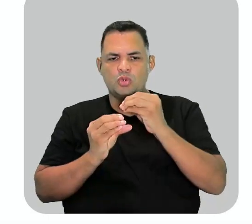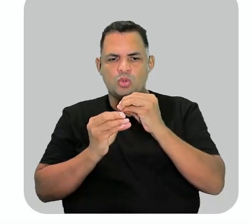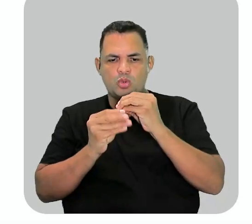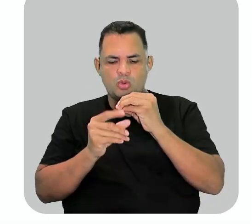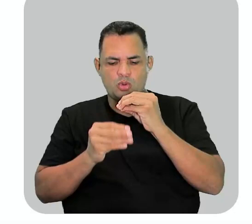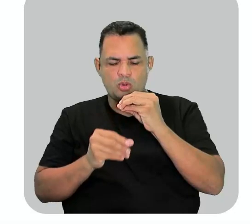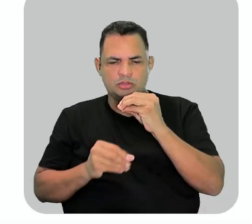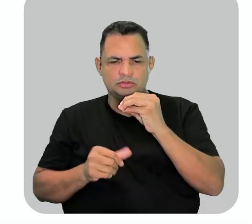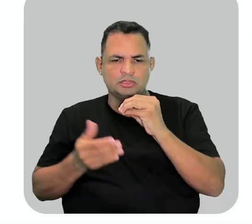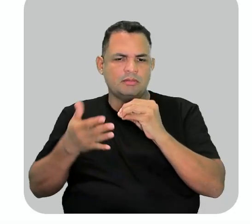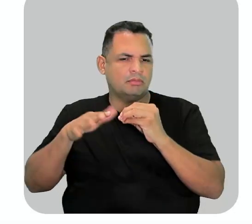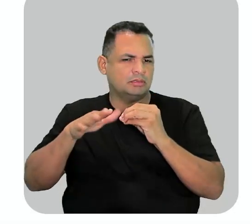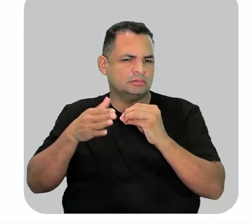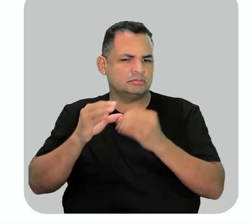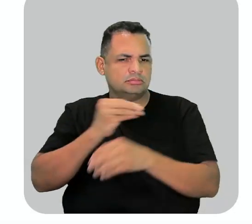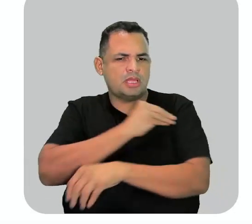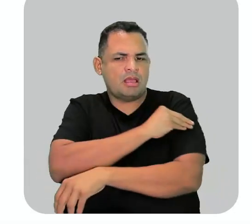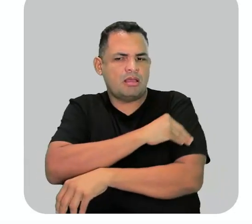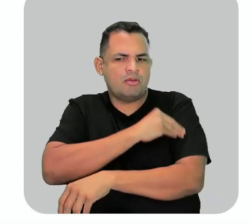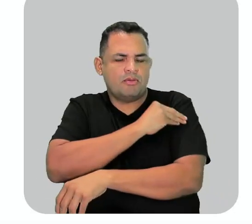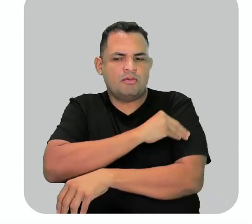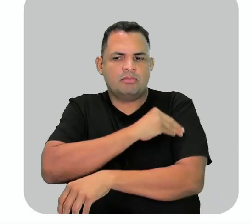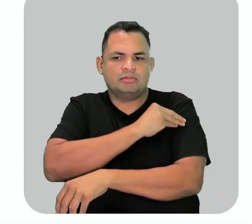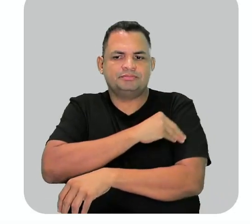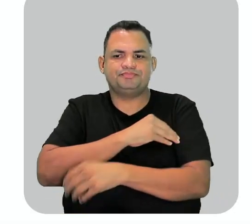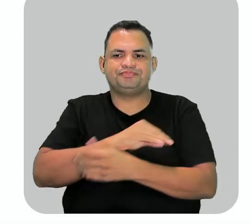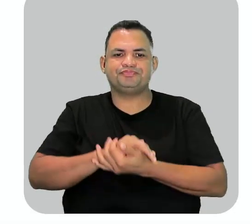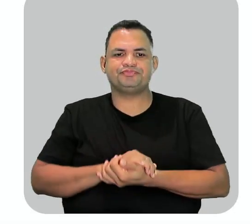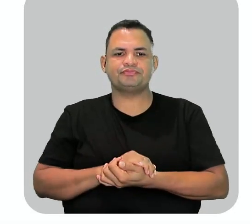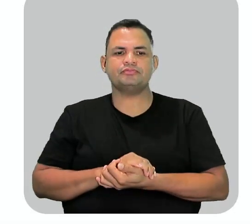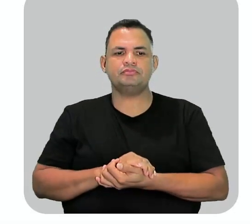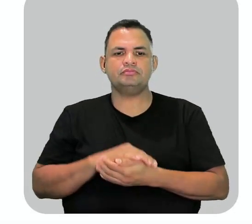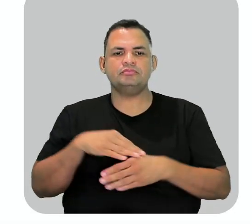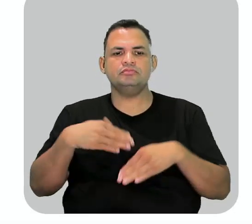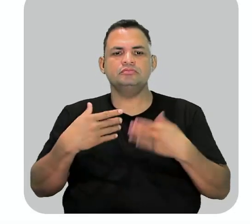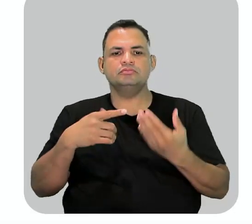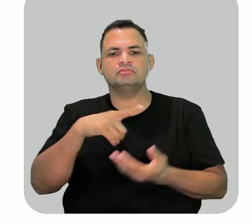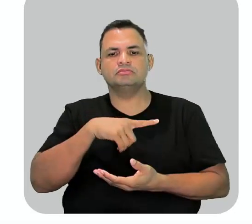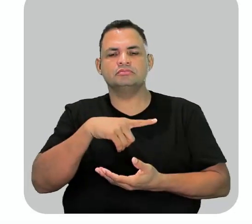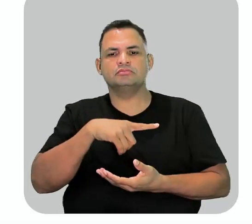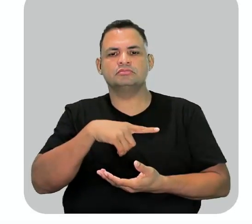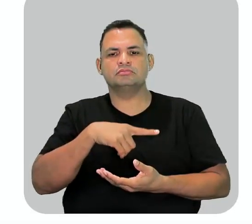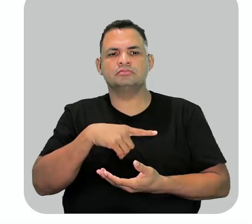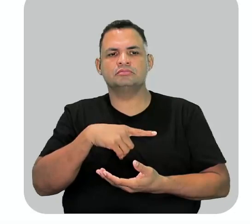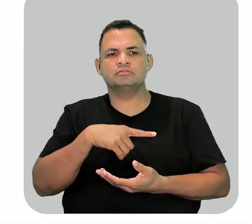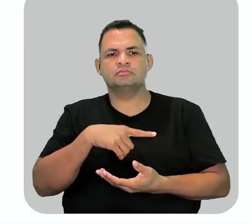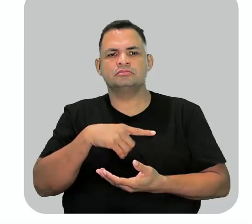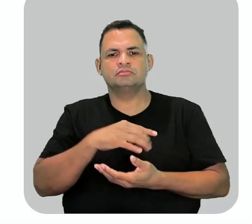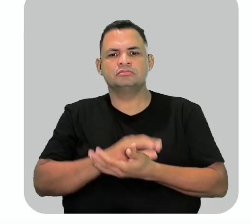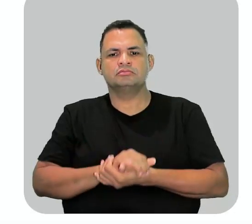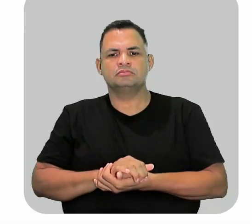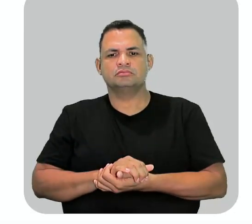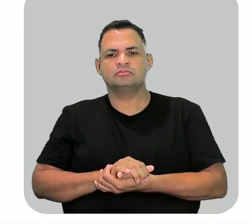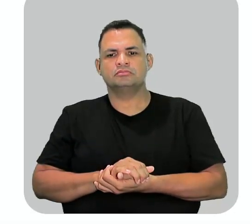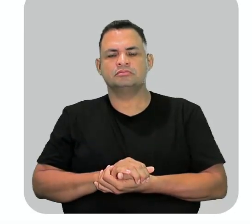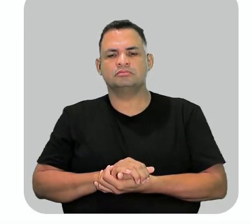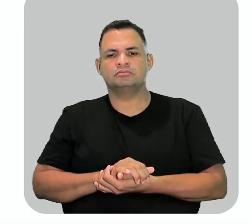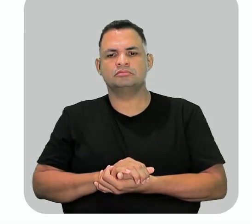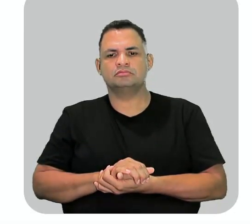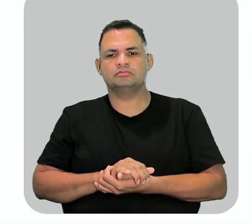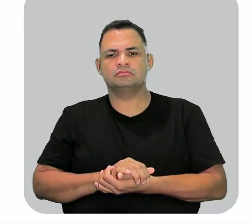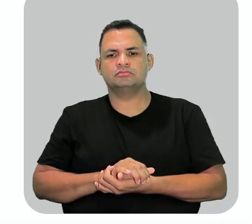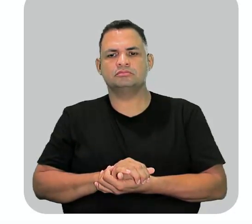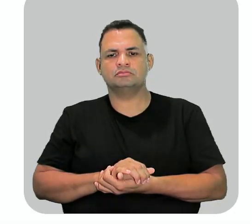Oxidação parcial. A oxidação parcial é quando a gente tem lá o nosso álcool, por exemplo, aqui,